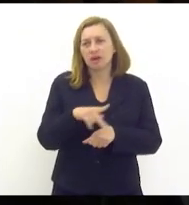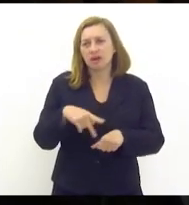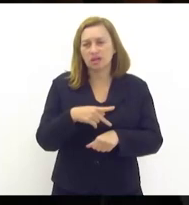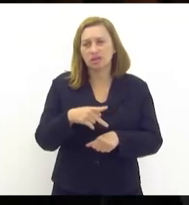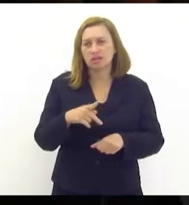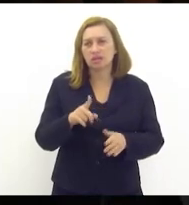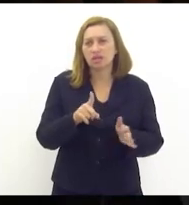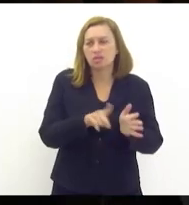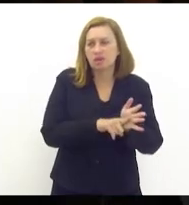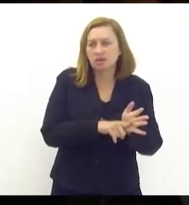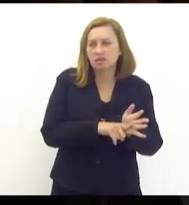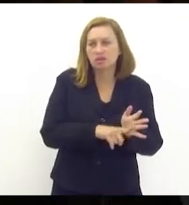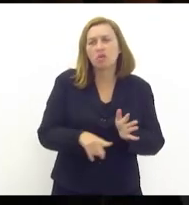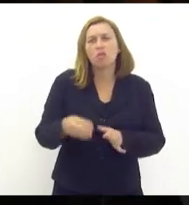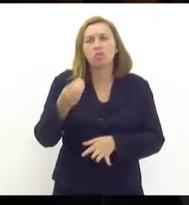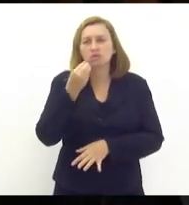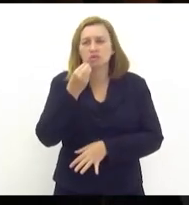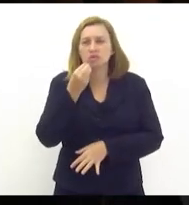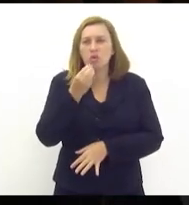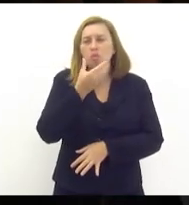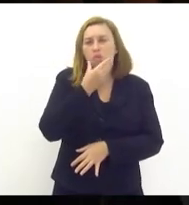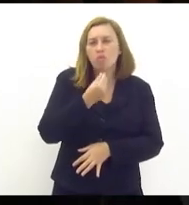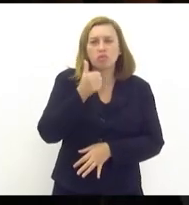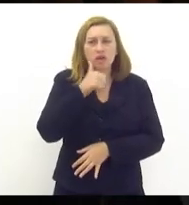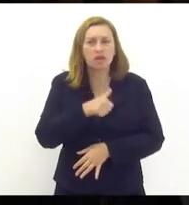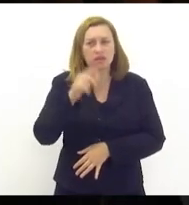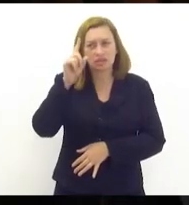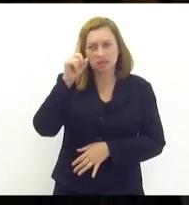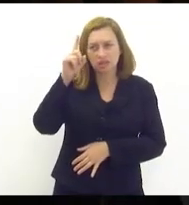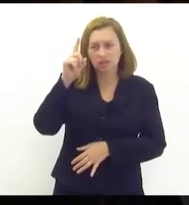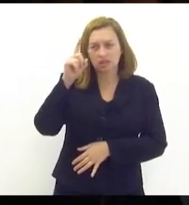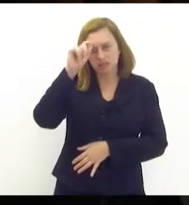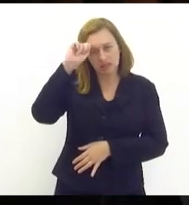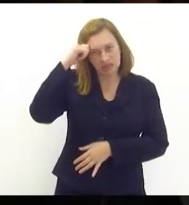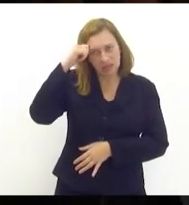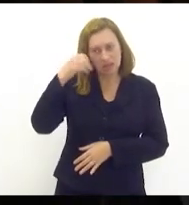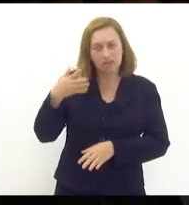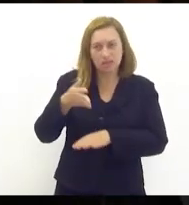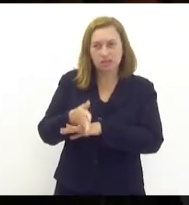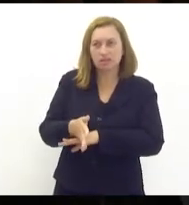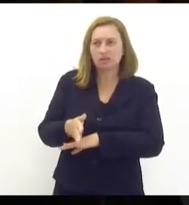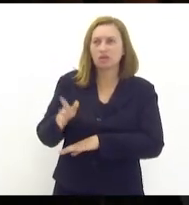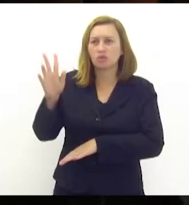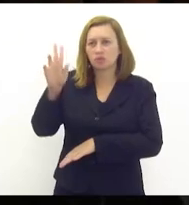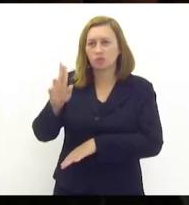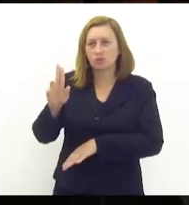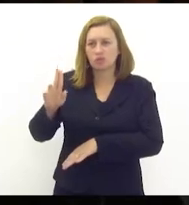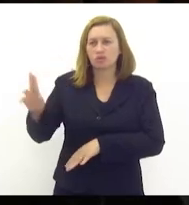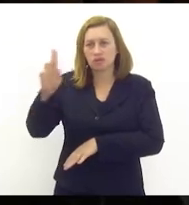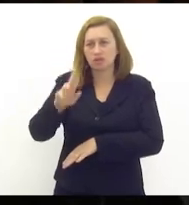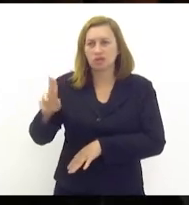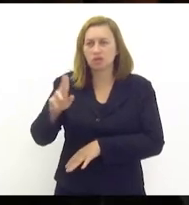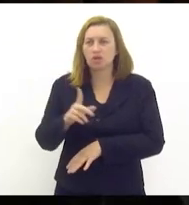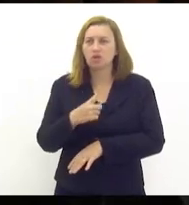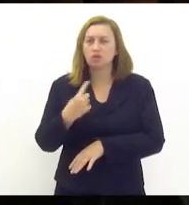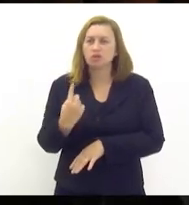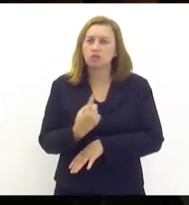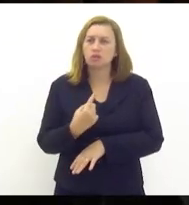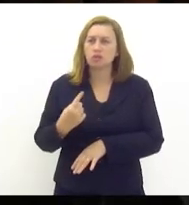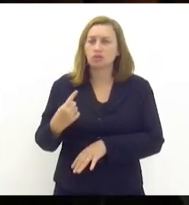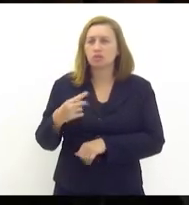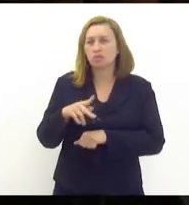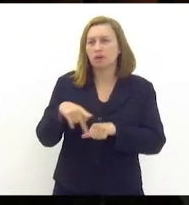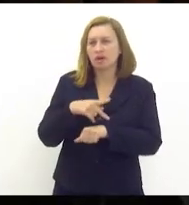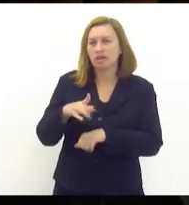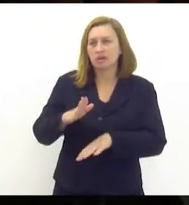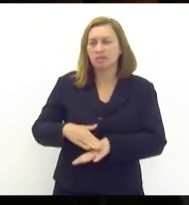oportunidade para homens e mulheres negros acessaram o ensino superior no nosso país é mais difícil que